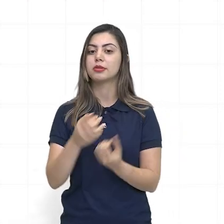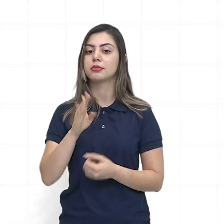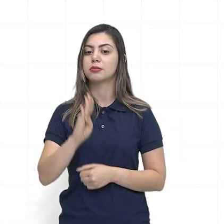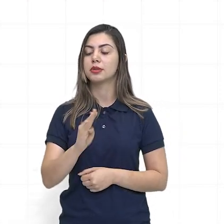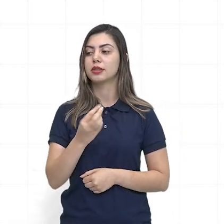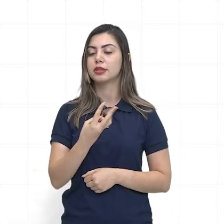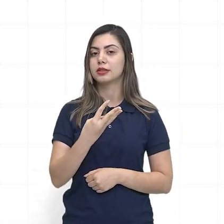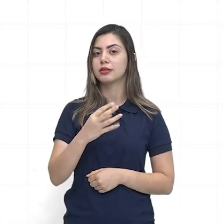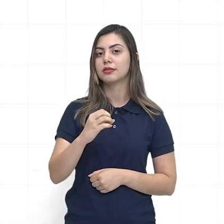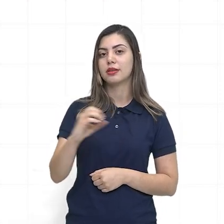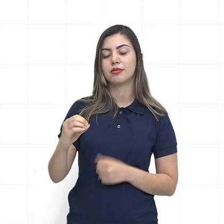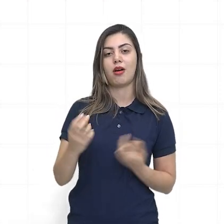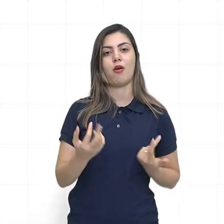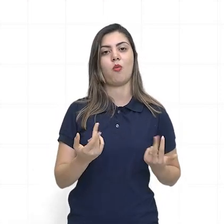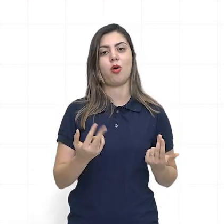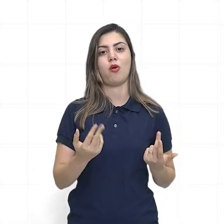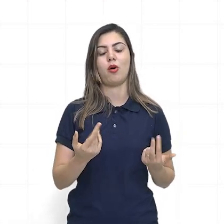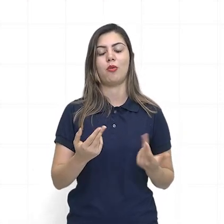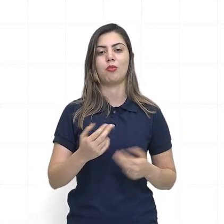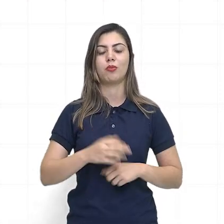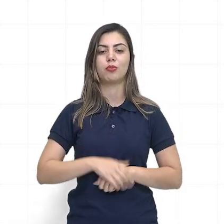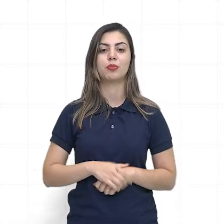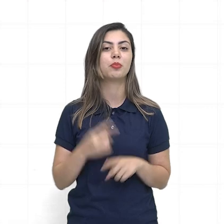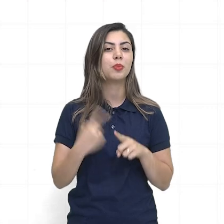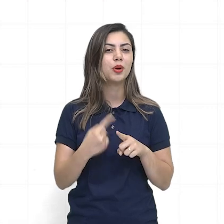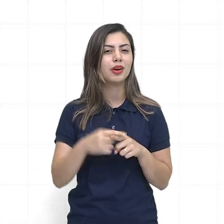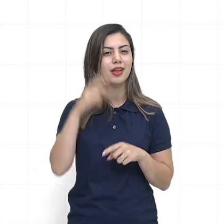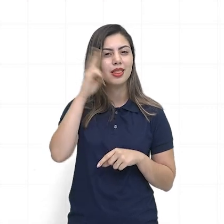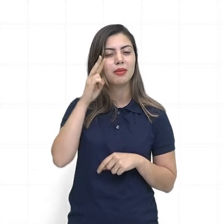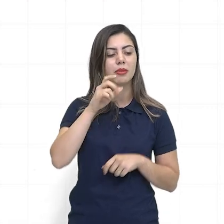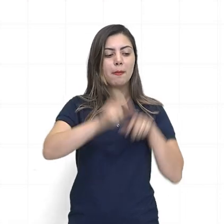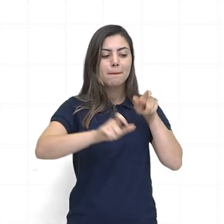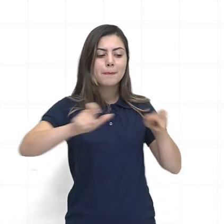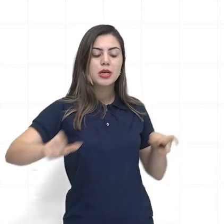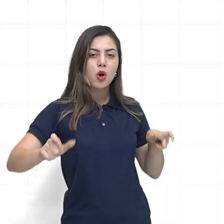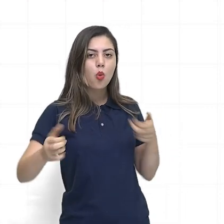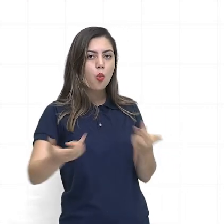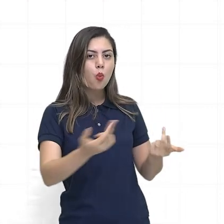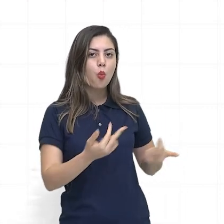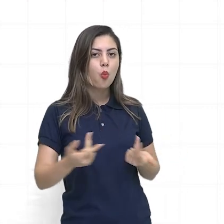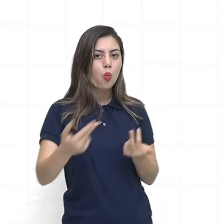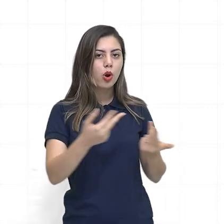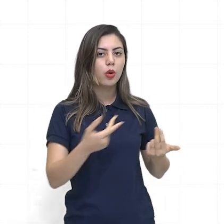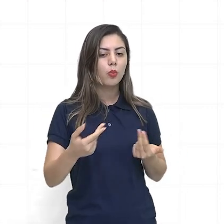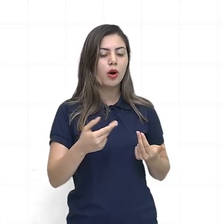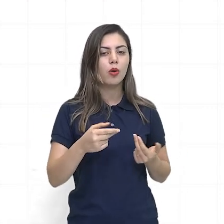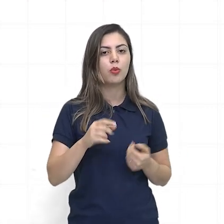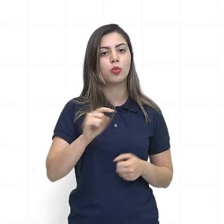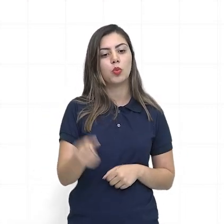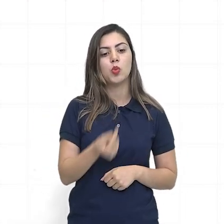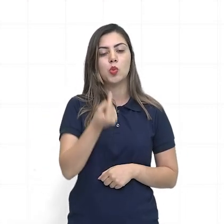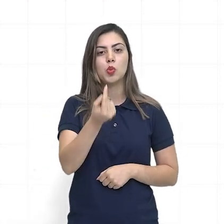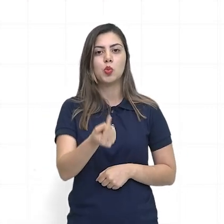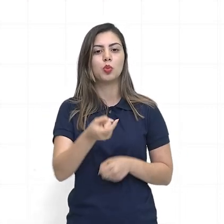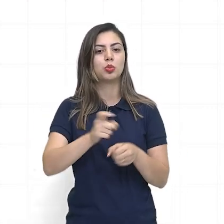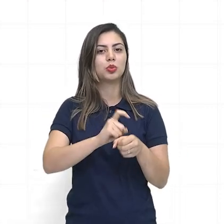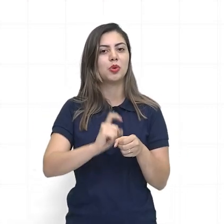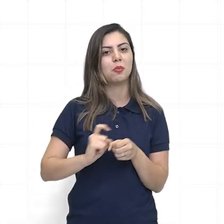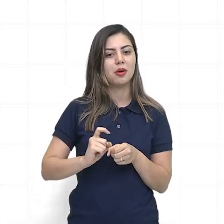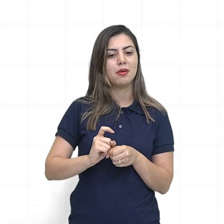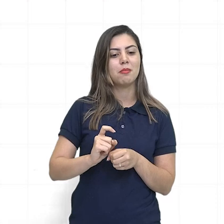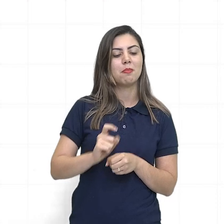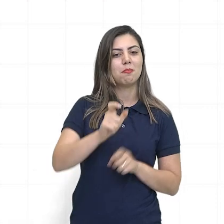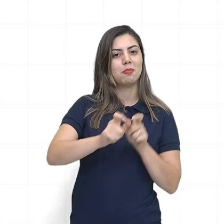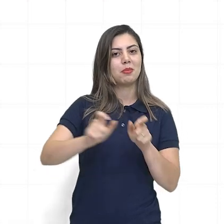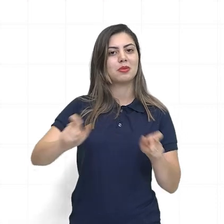comunidade B também vai ficar com 300 Tucumã, porque é o mesmo quantitativo de pessoas, quer dizer, um Tucumã para cada pessoa. Então, aqui